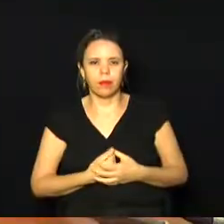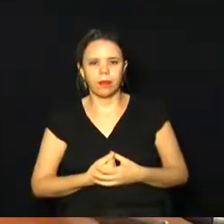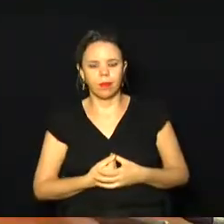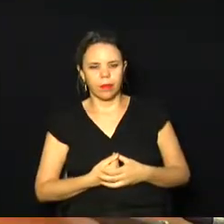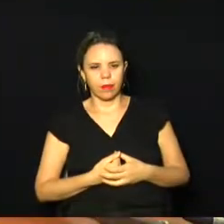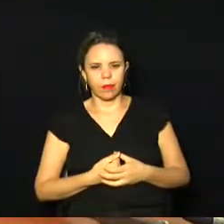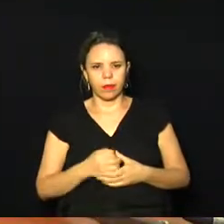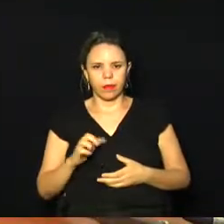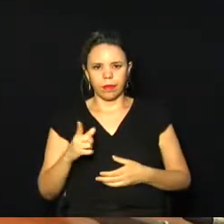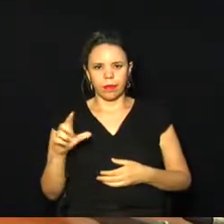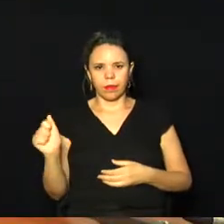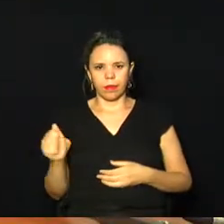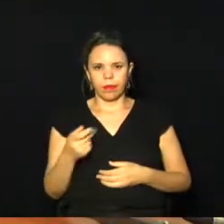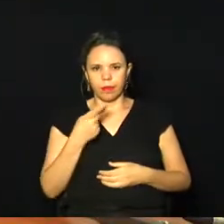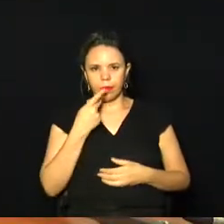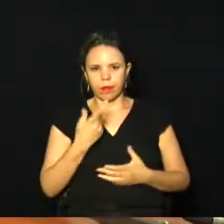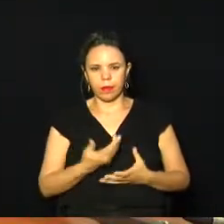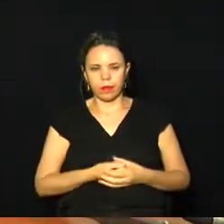Doutora